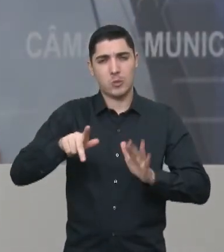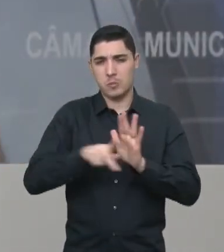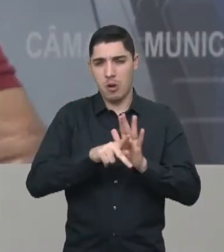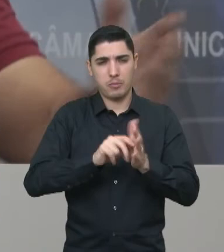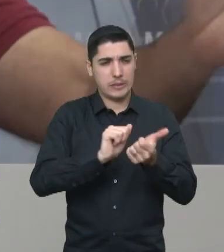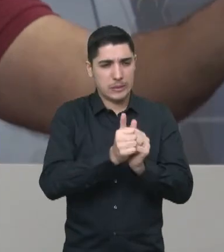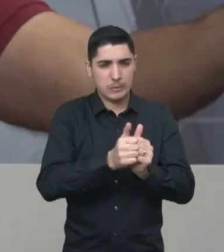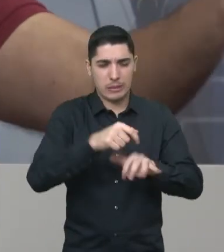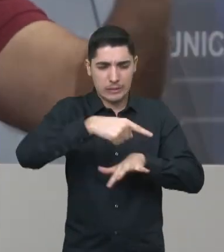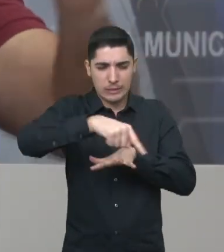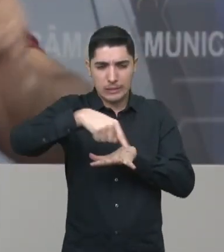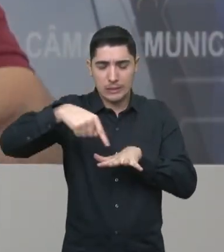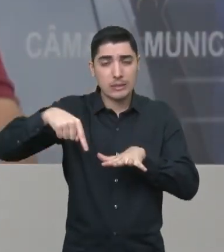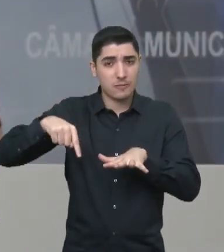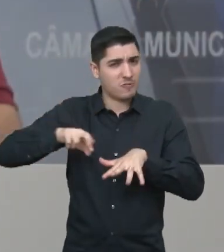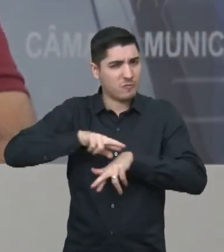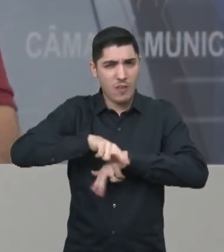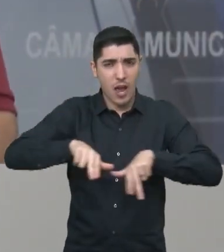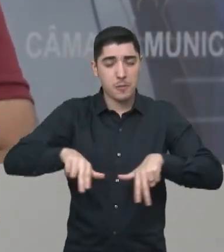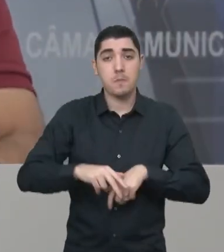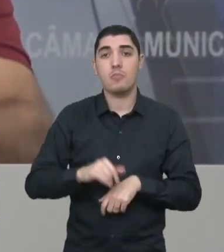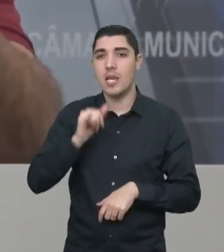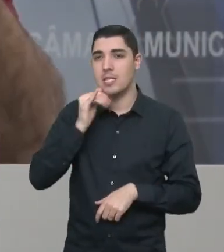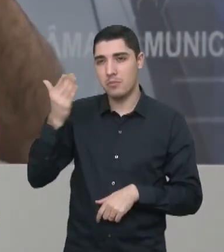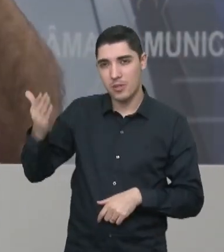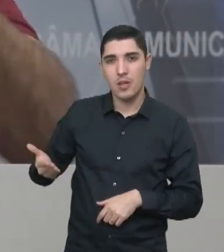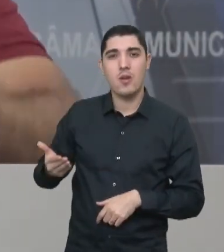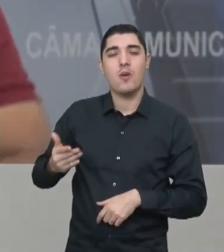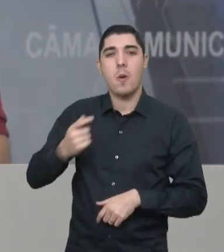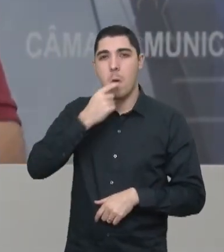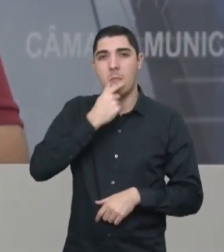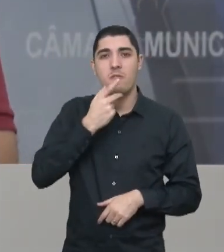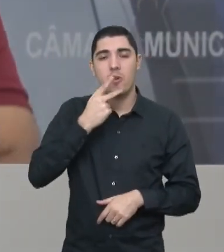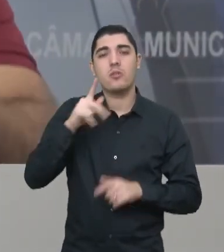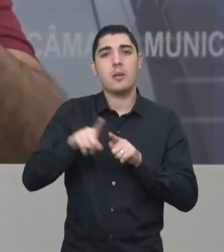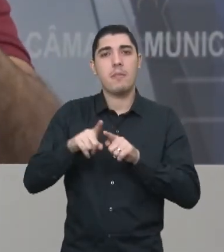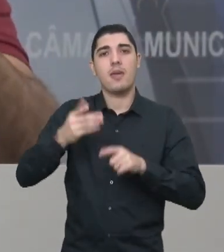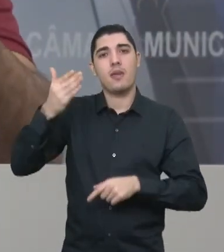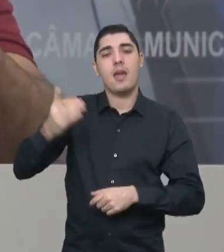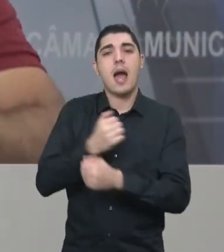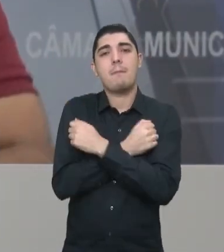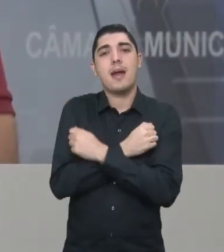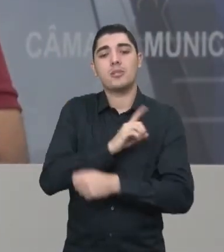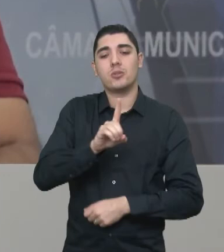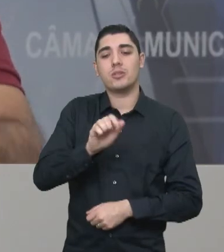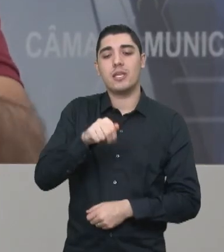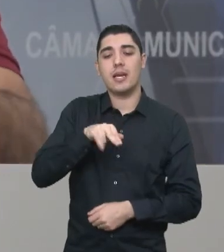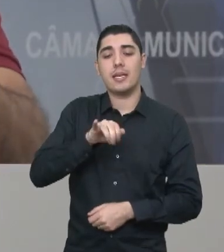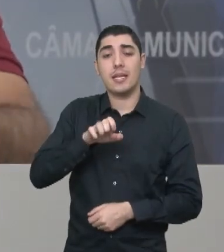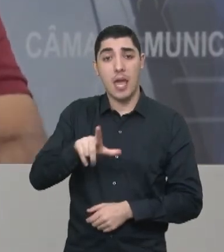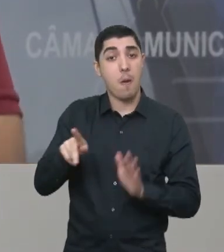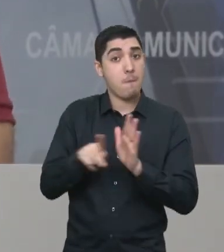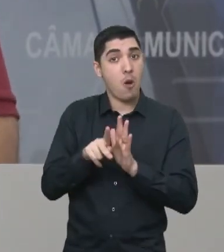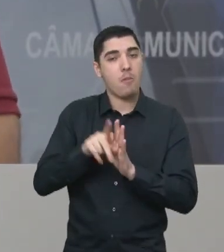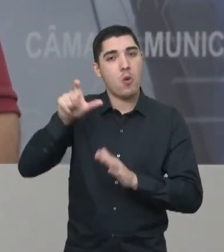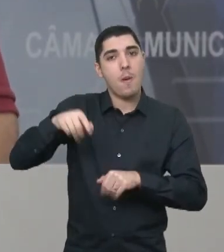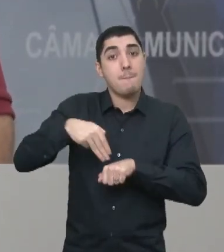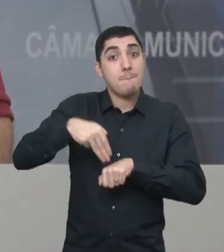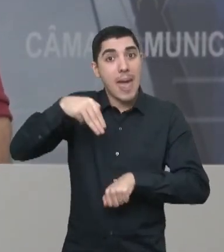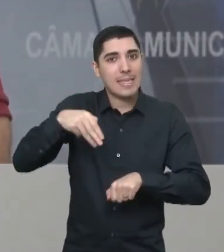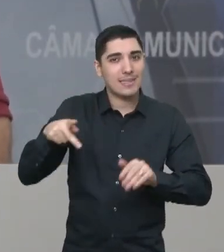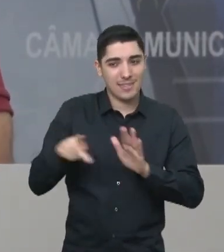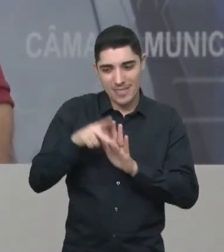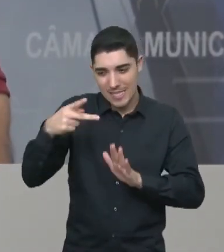já citou que nós estivemos lá na troca de faixa do Taekwondo, mandar um abraço para o mestre Daniel, toda a sua equipe, todos os alunos,